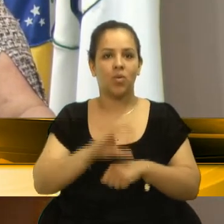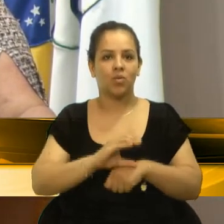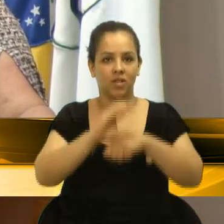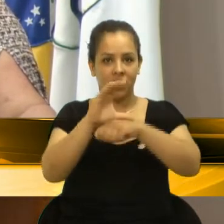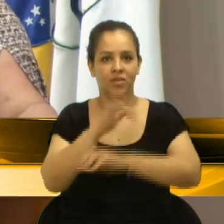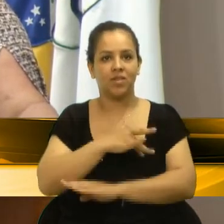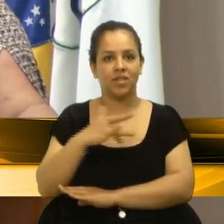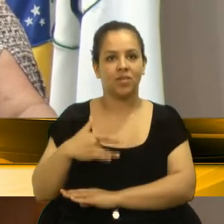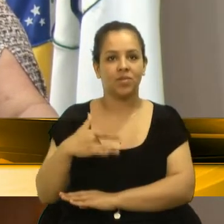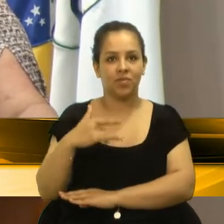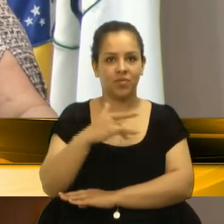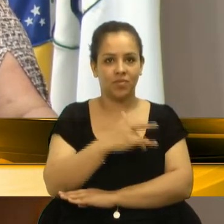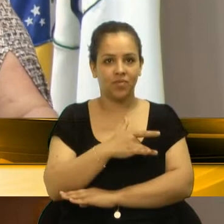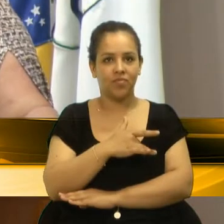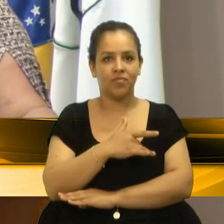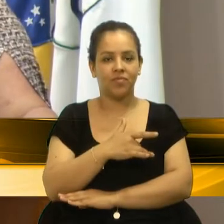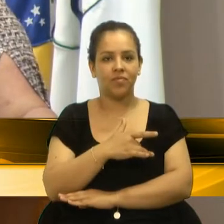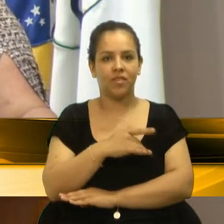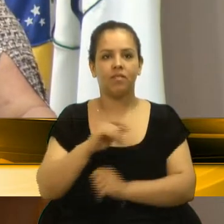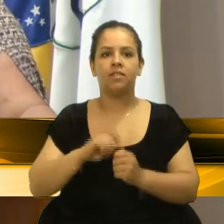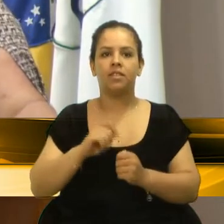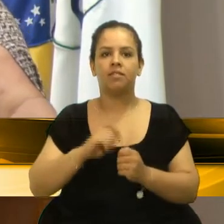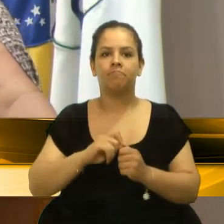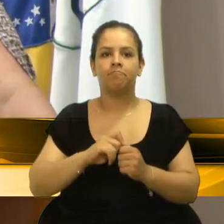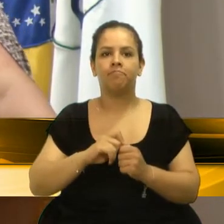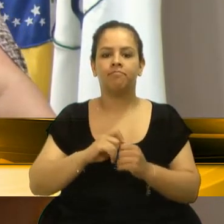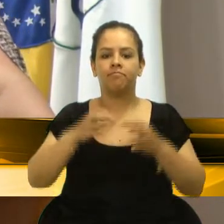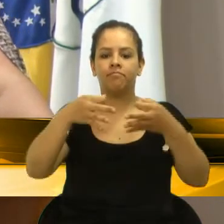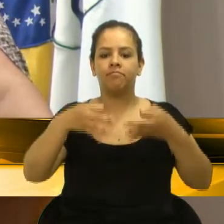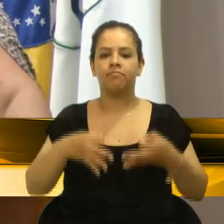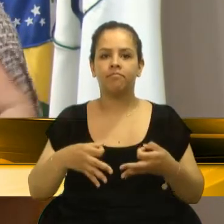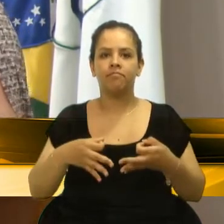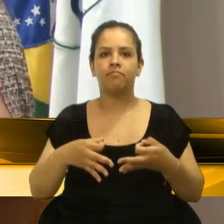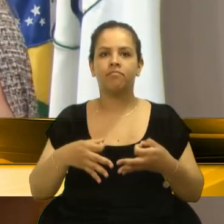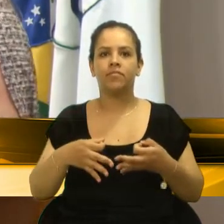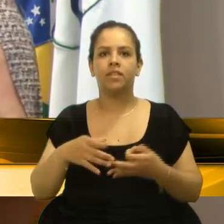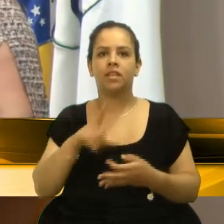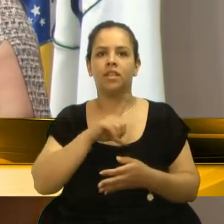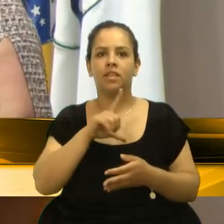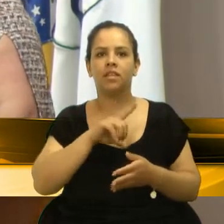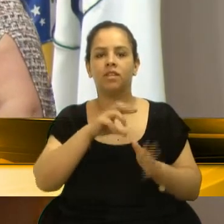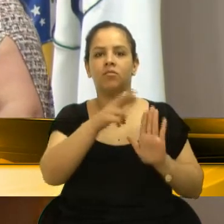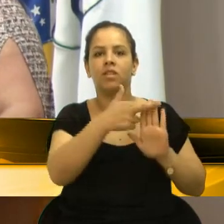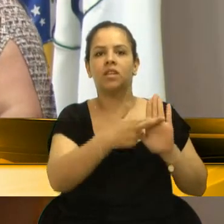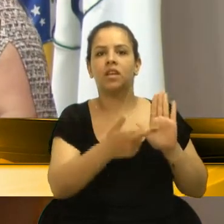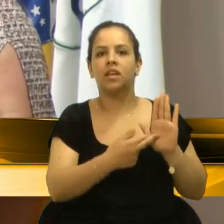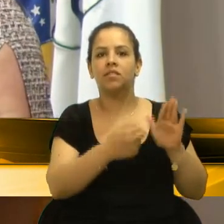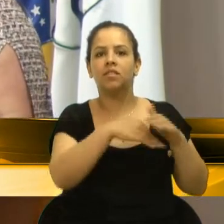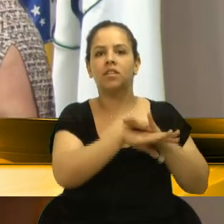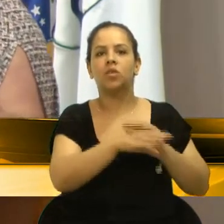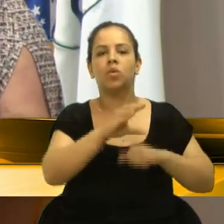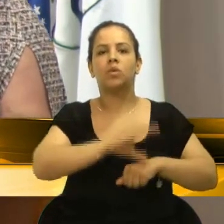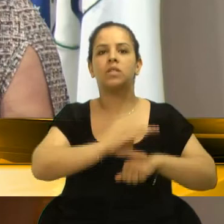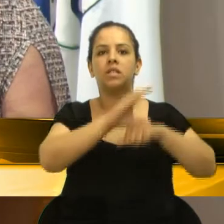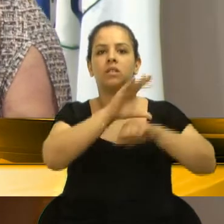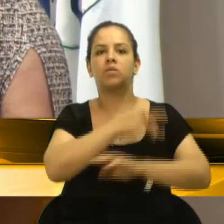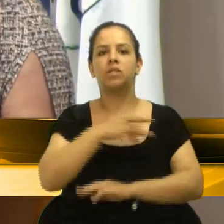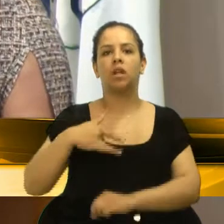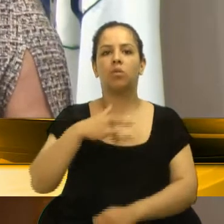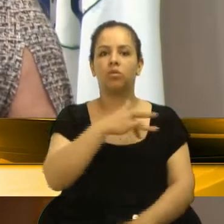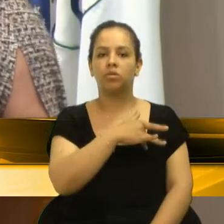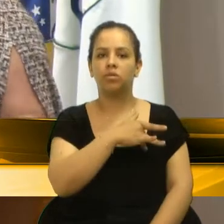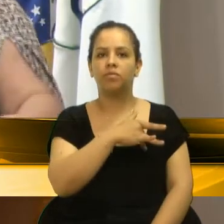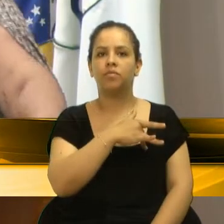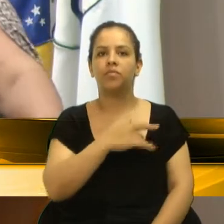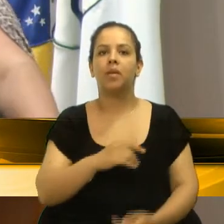Saúde, cumpriu fielmente o estabelecido no artigo 28 do Regimento Interno do Conselho Municipal de Saúde. Mas